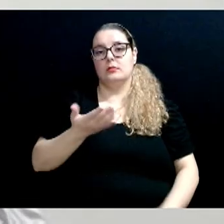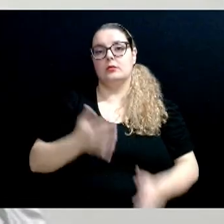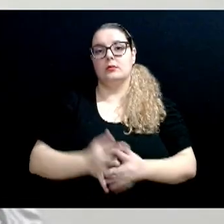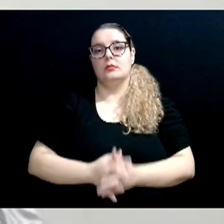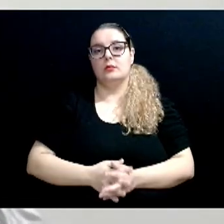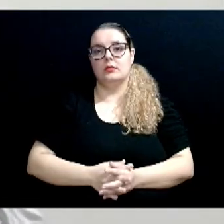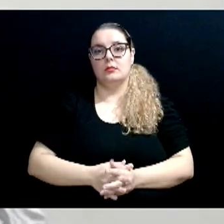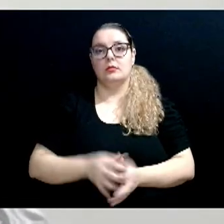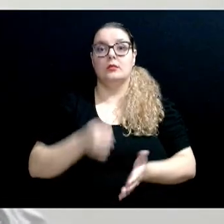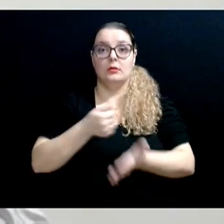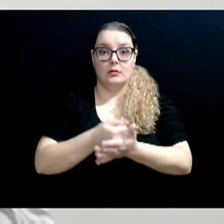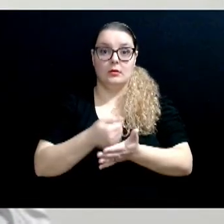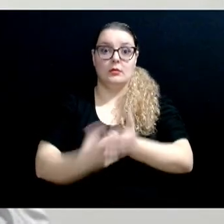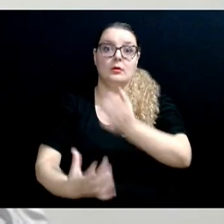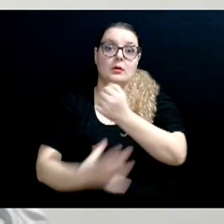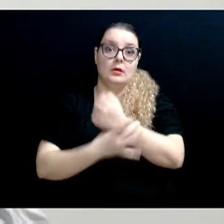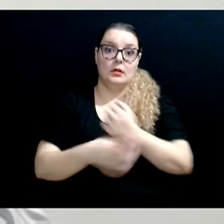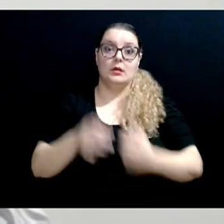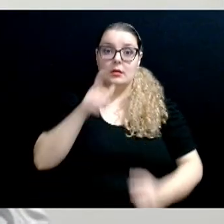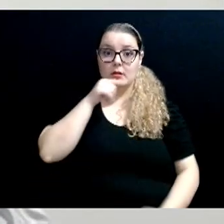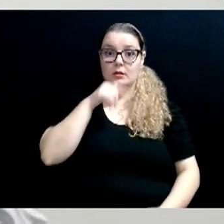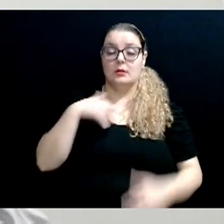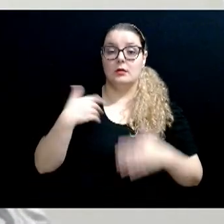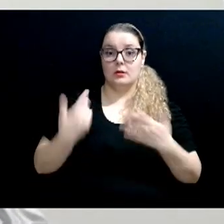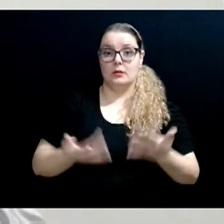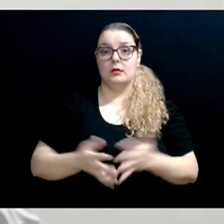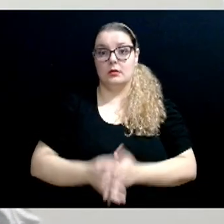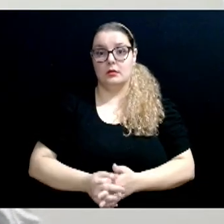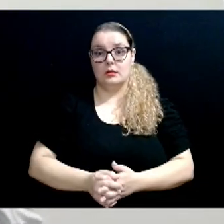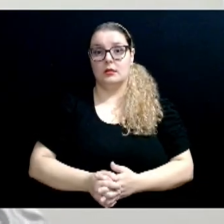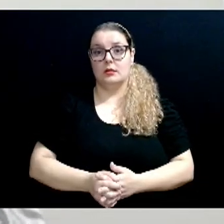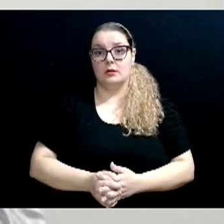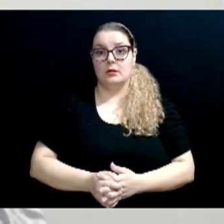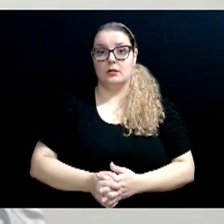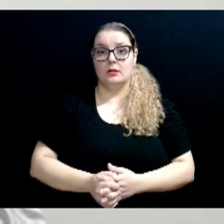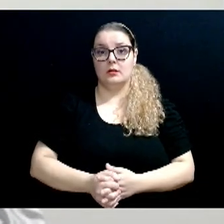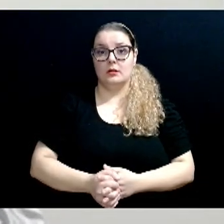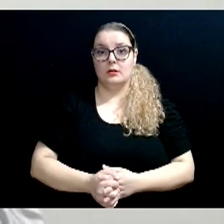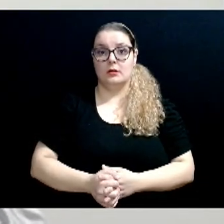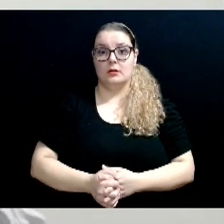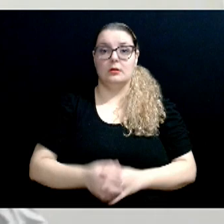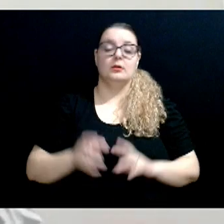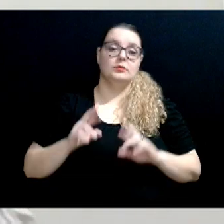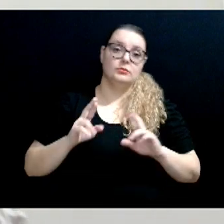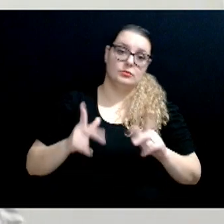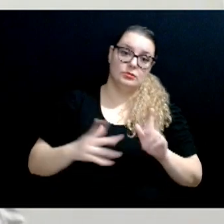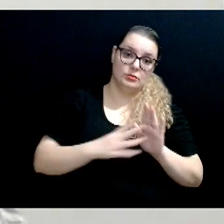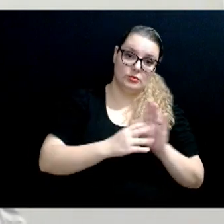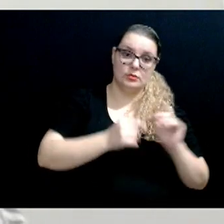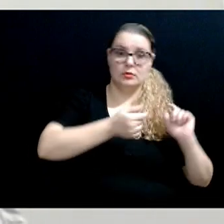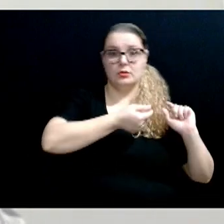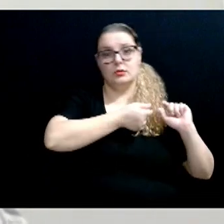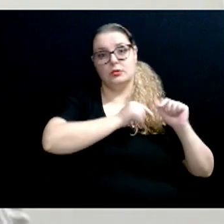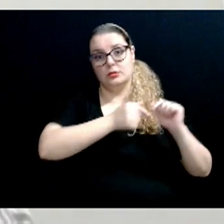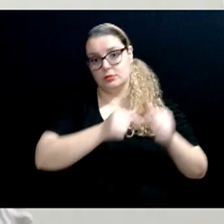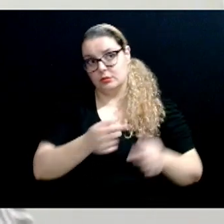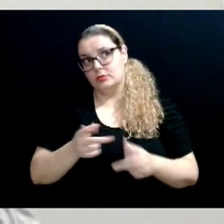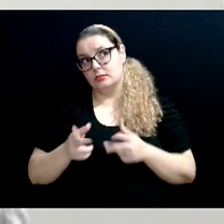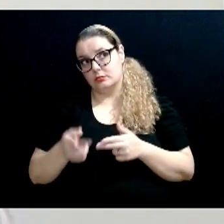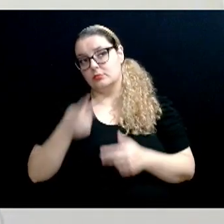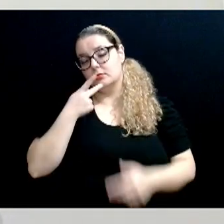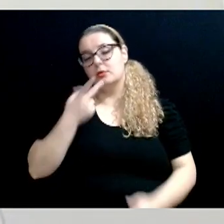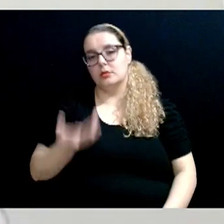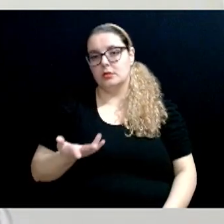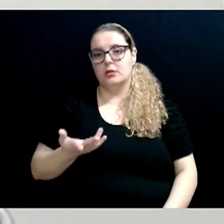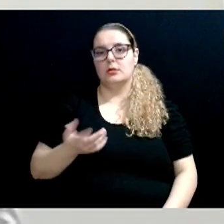da água. Então, ela diferente de um modelo tradicional, vamos dizer assim, que se preocupa